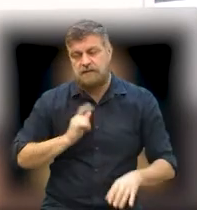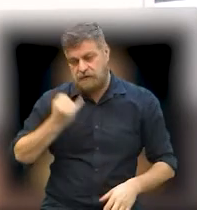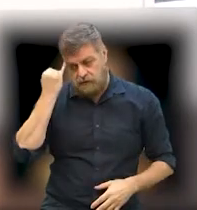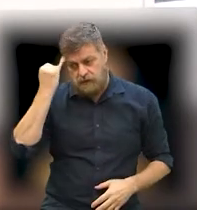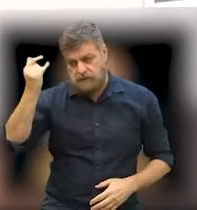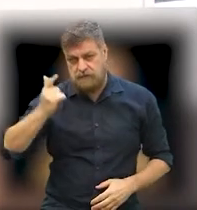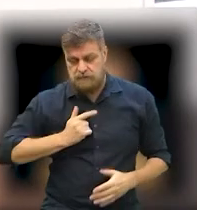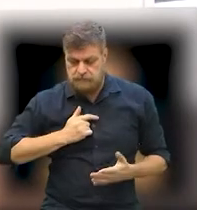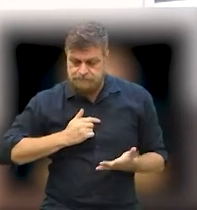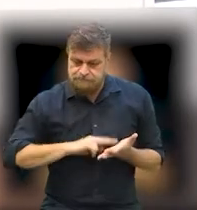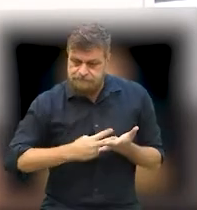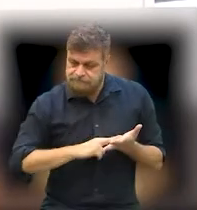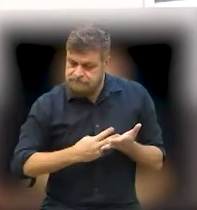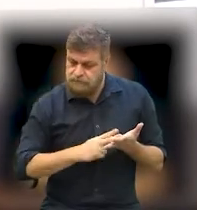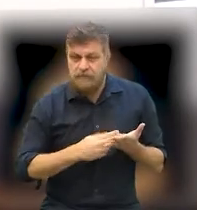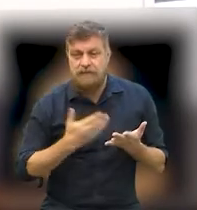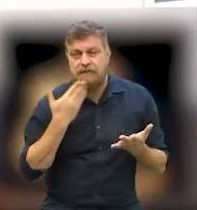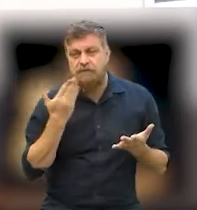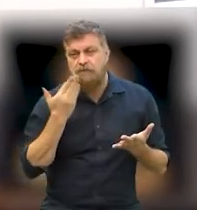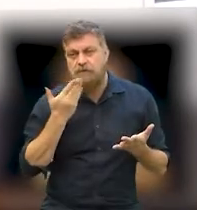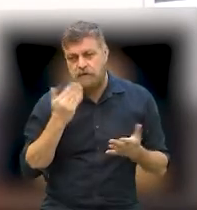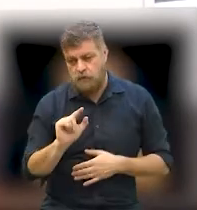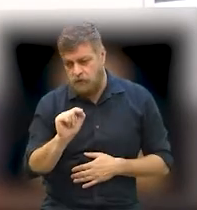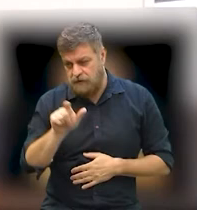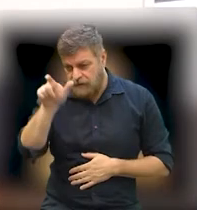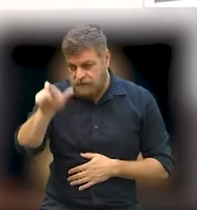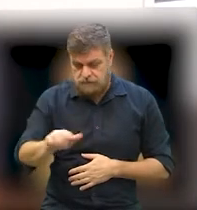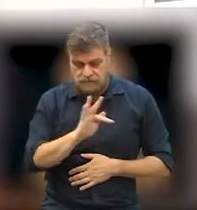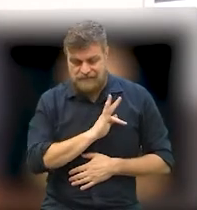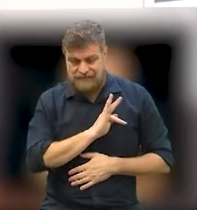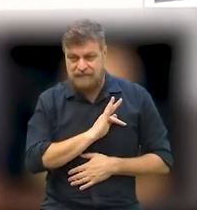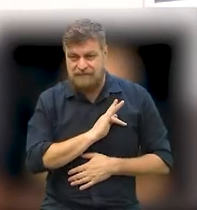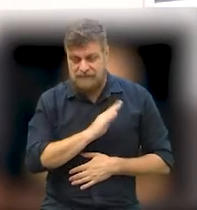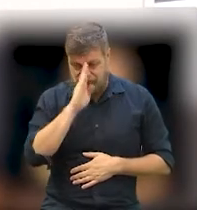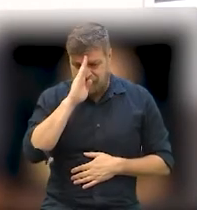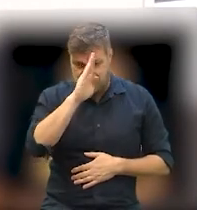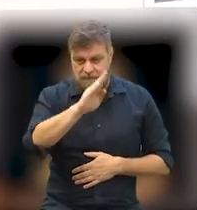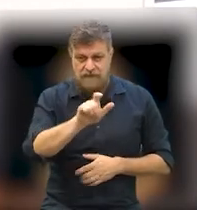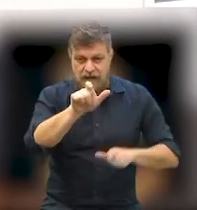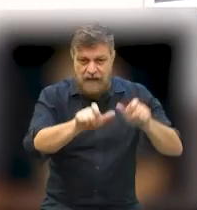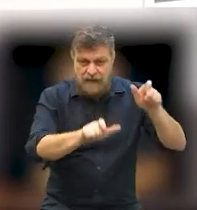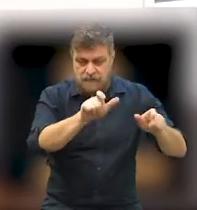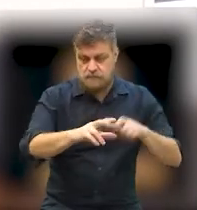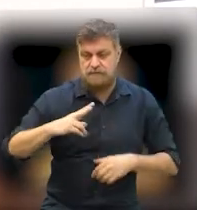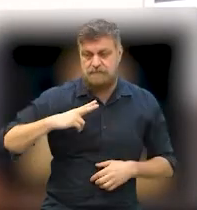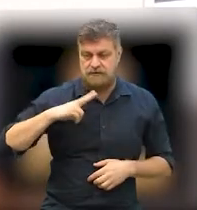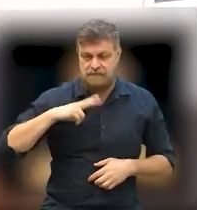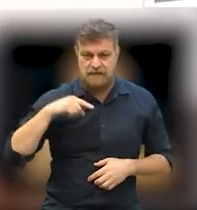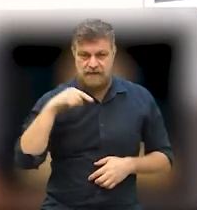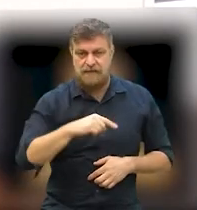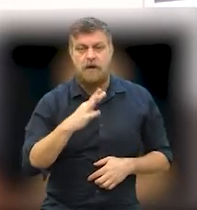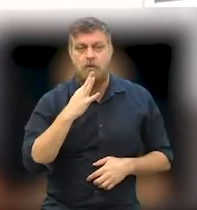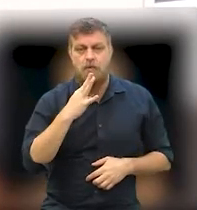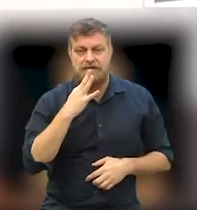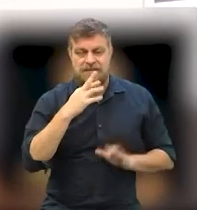tem essa ideia de dar uma interpretação mais simples, mais fácil, para que tanto os técnicos como principalmente os particulares, os